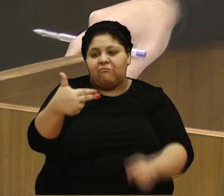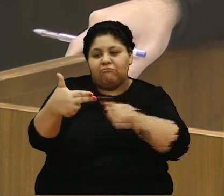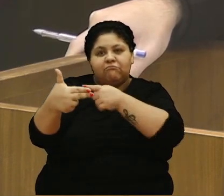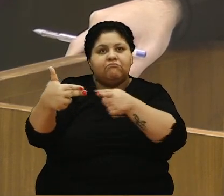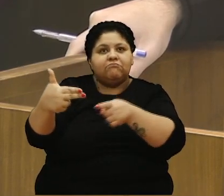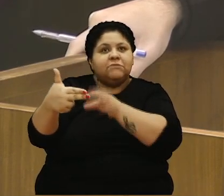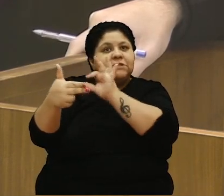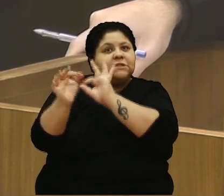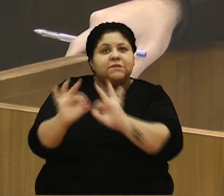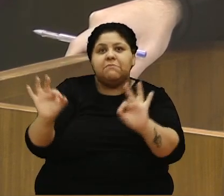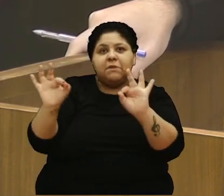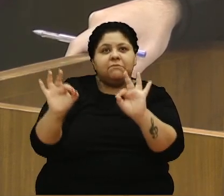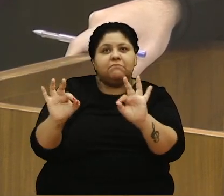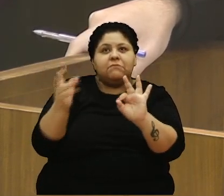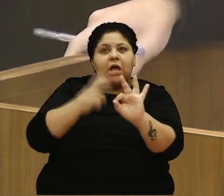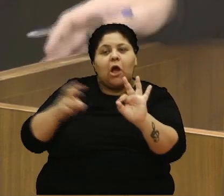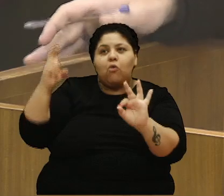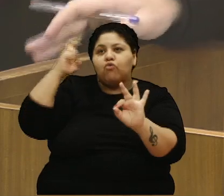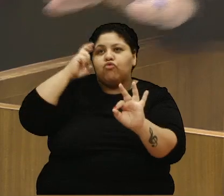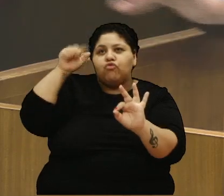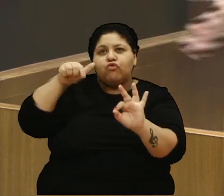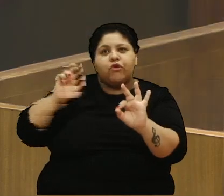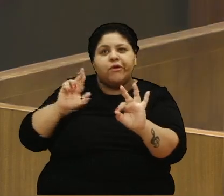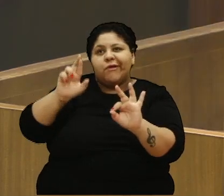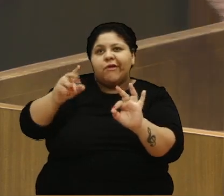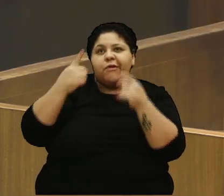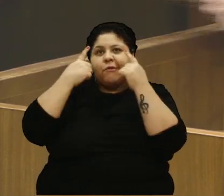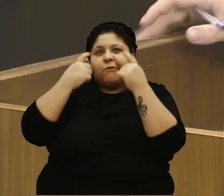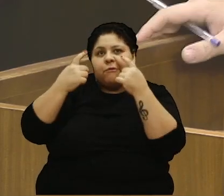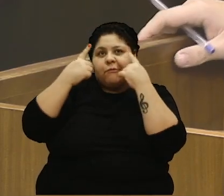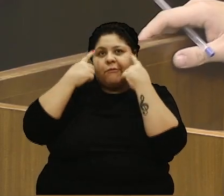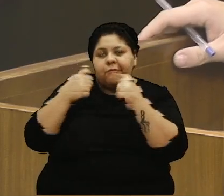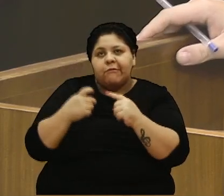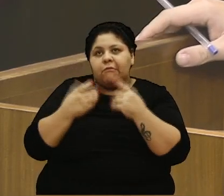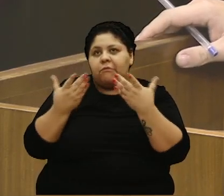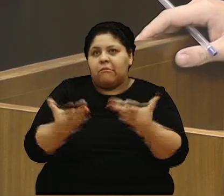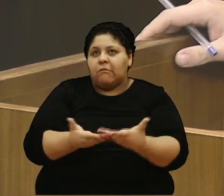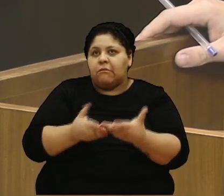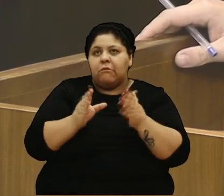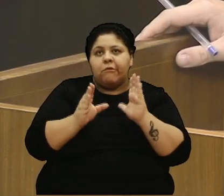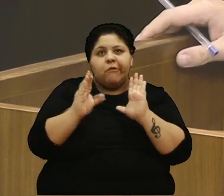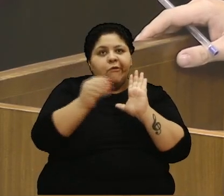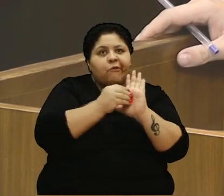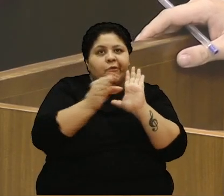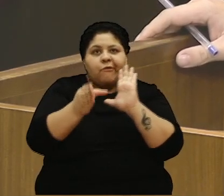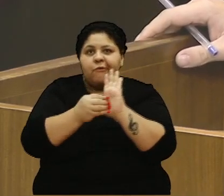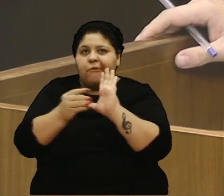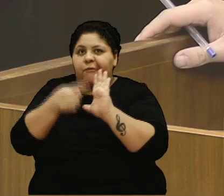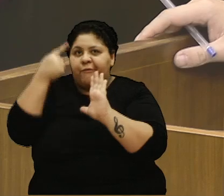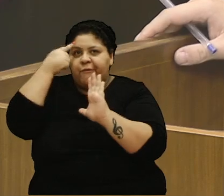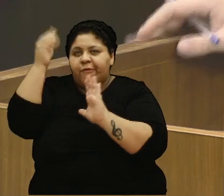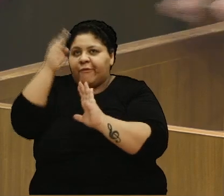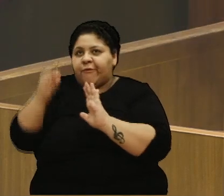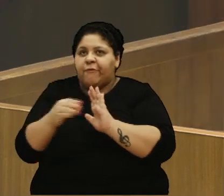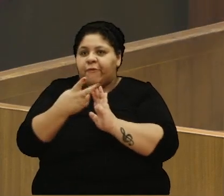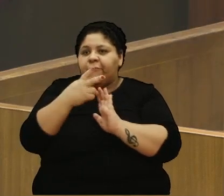equalizador de força. A cultura que ela representa a violência vem sendo colocada na cabeça do brasileiro há 20, 30